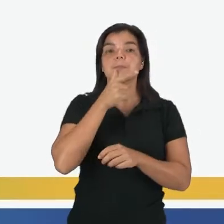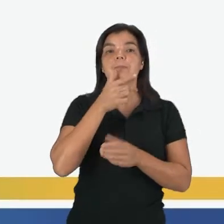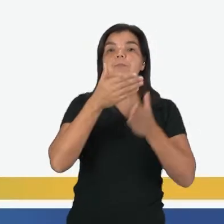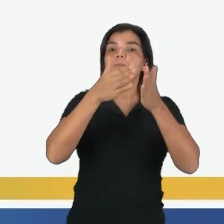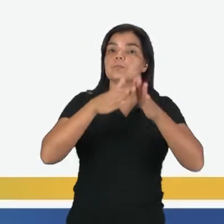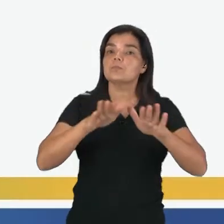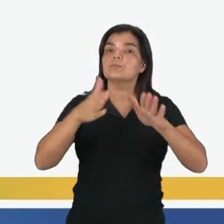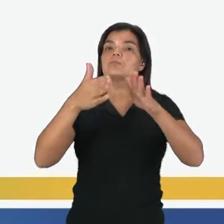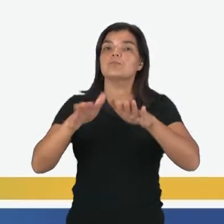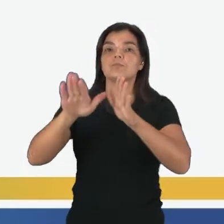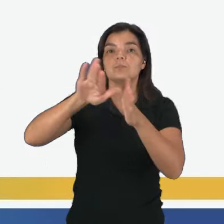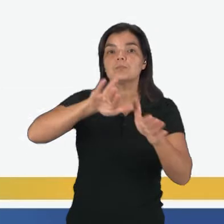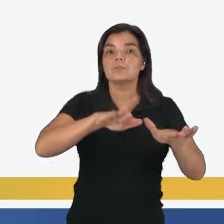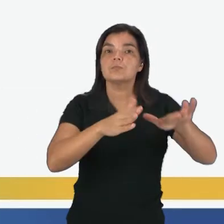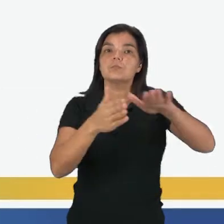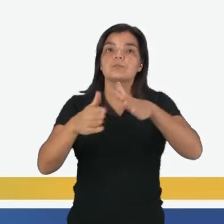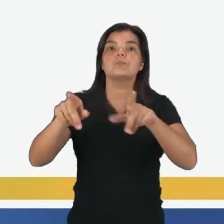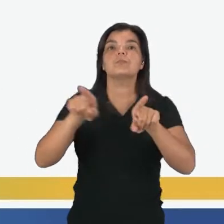E a ondomotriz